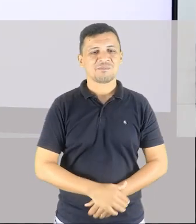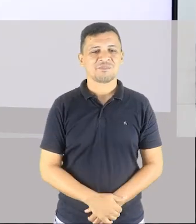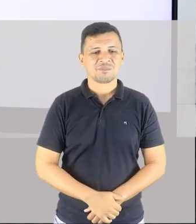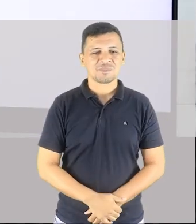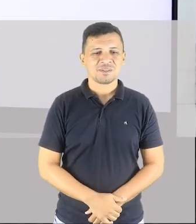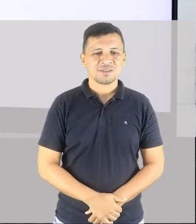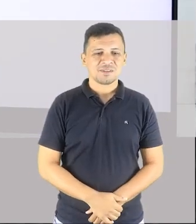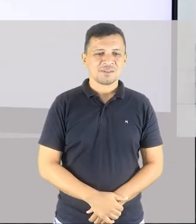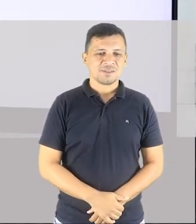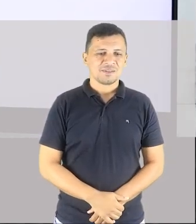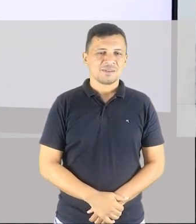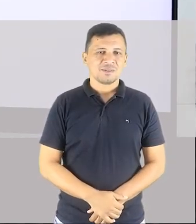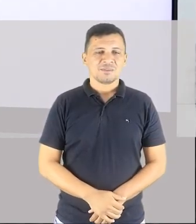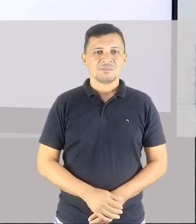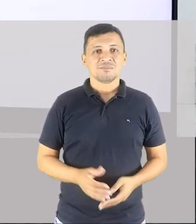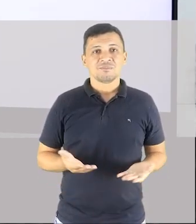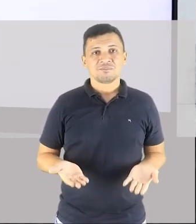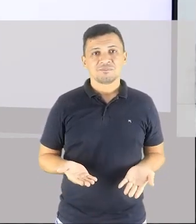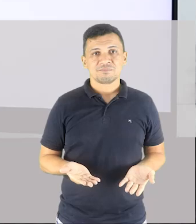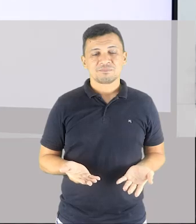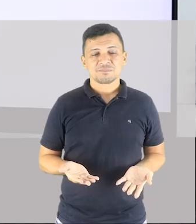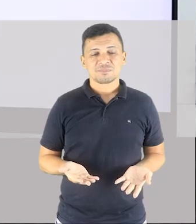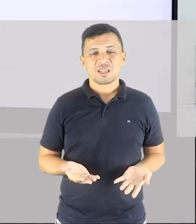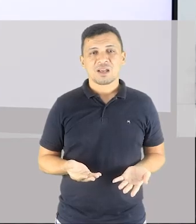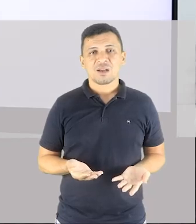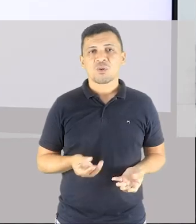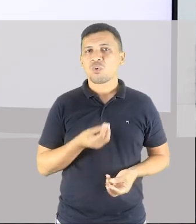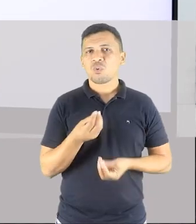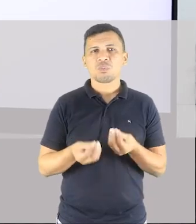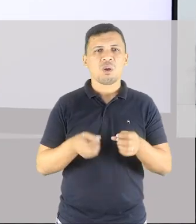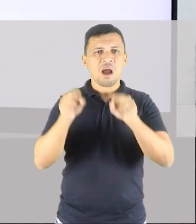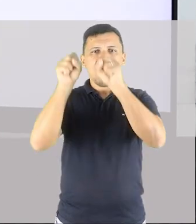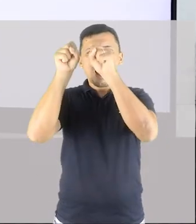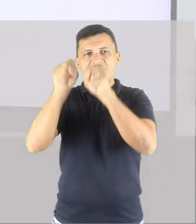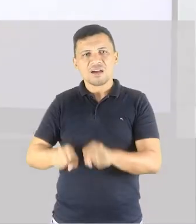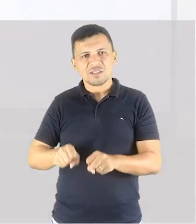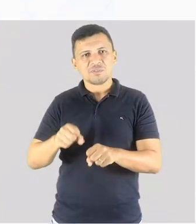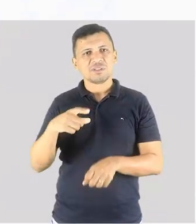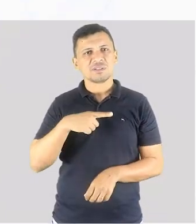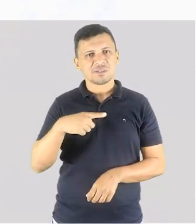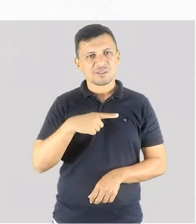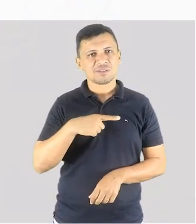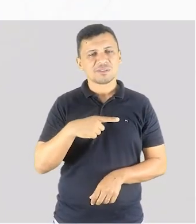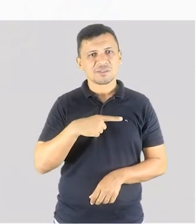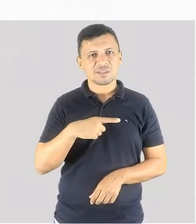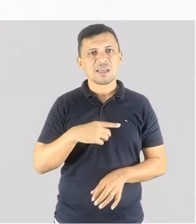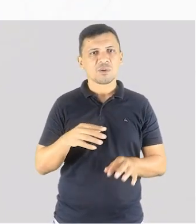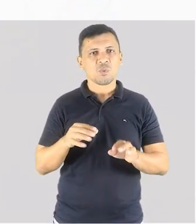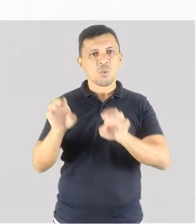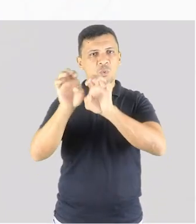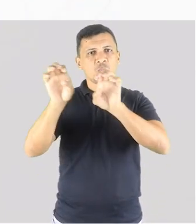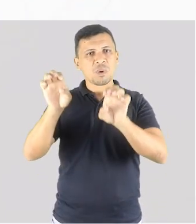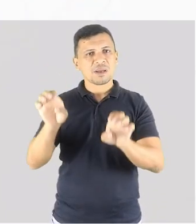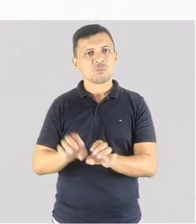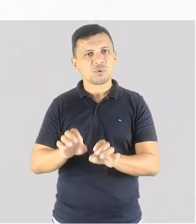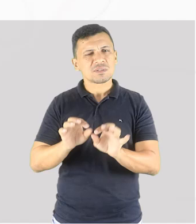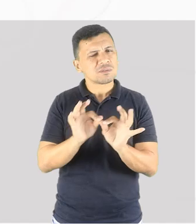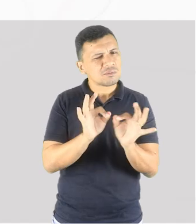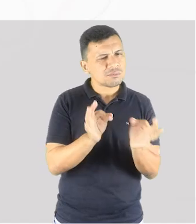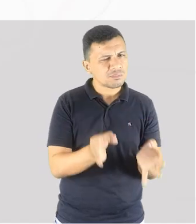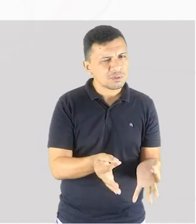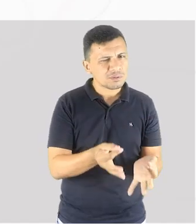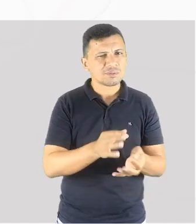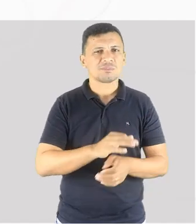lá, vamos passando. Para as alavancas, nós temos uma equação bem